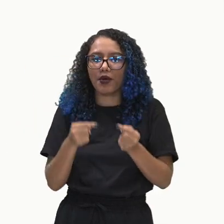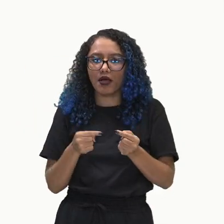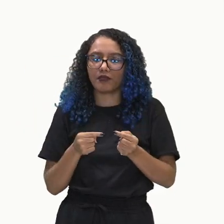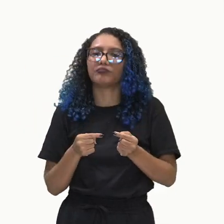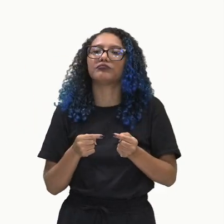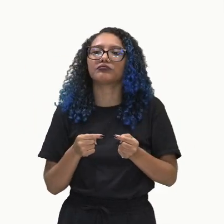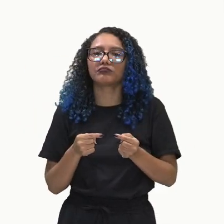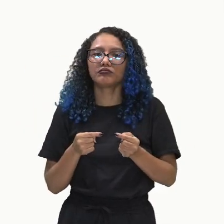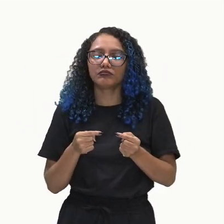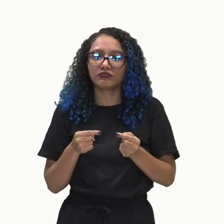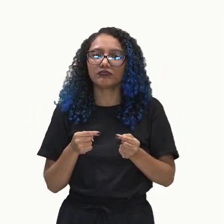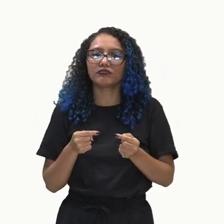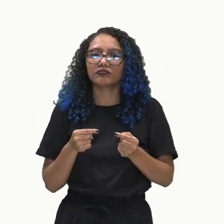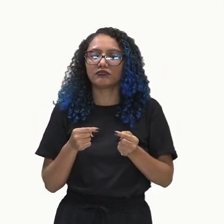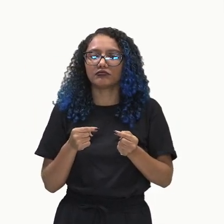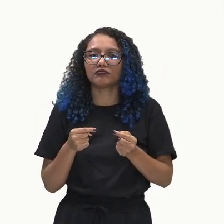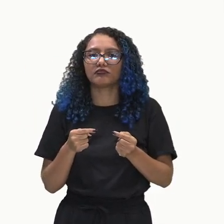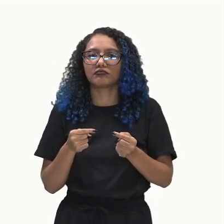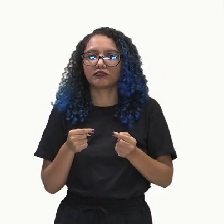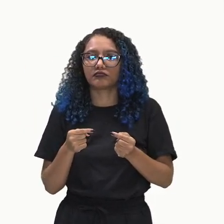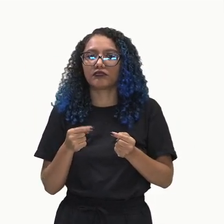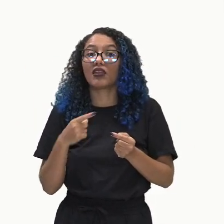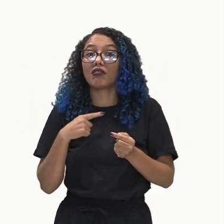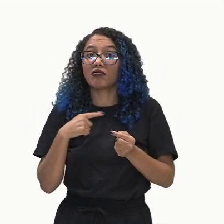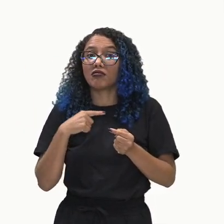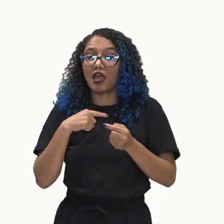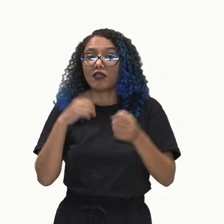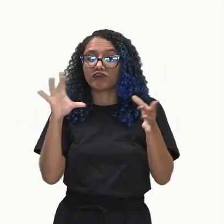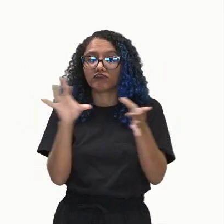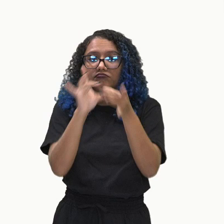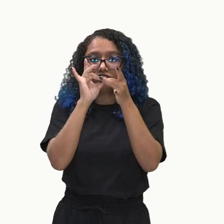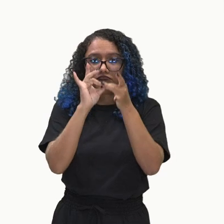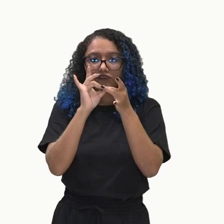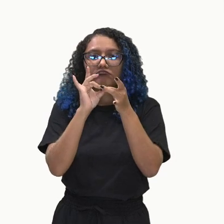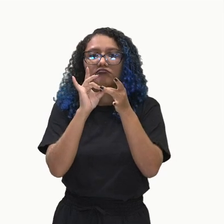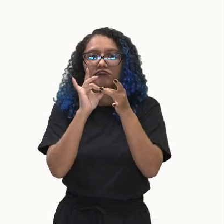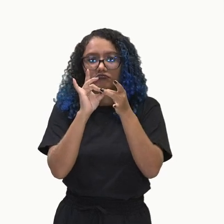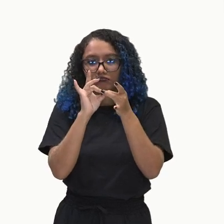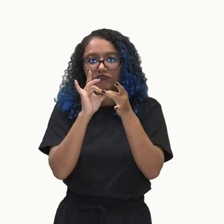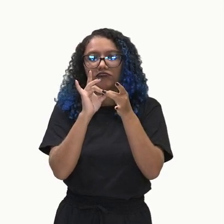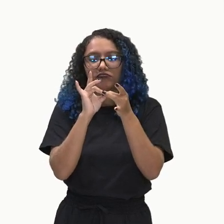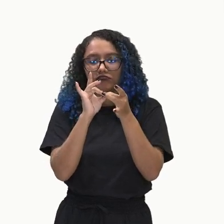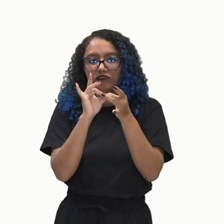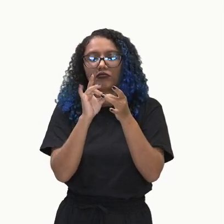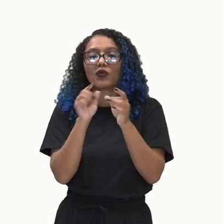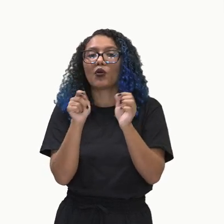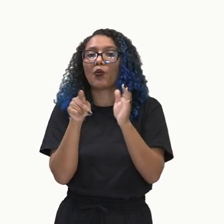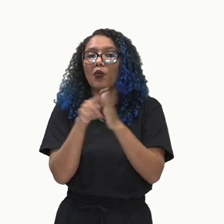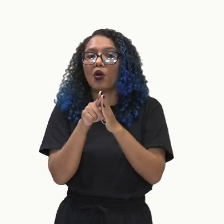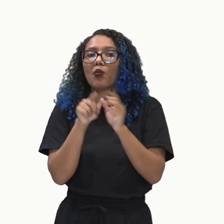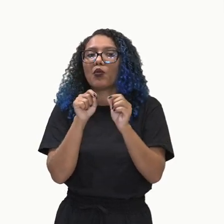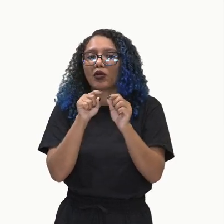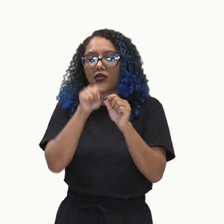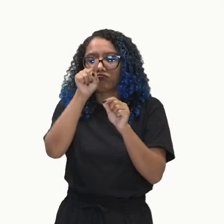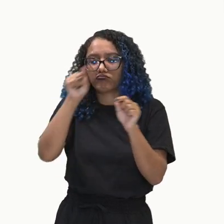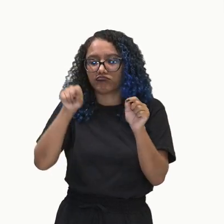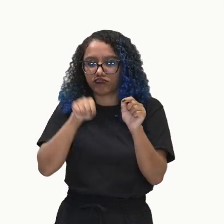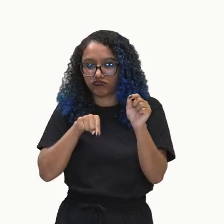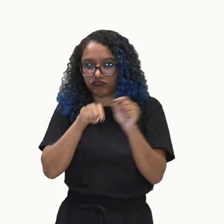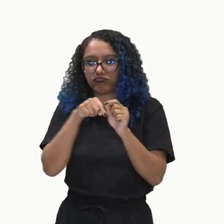Entre essas fitas, nós temos ligações propositais de duas bases nitrogenadas,